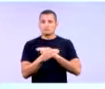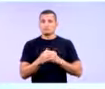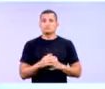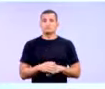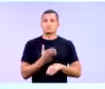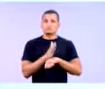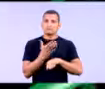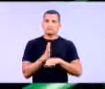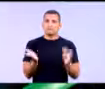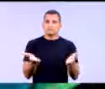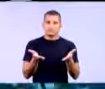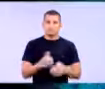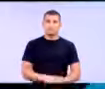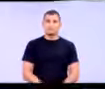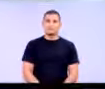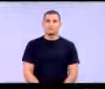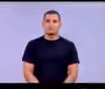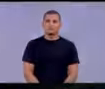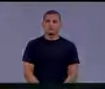sala.